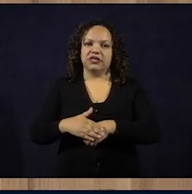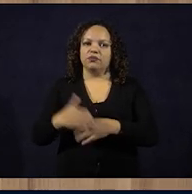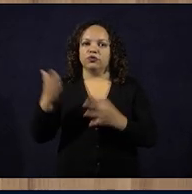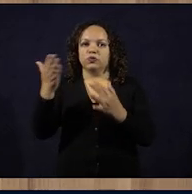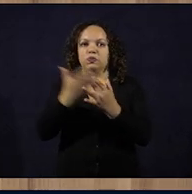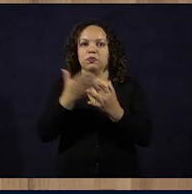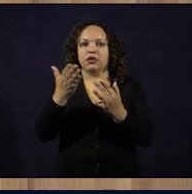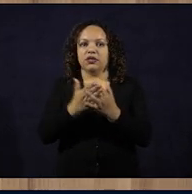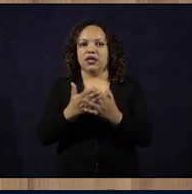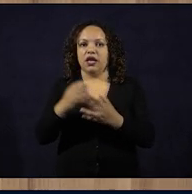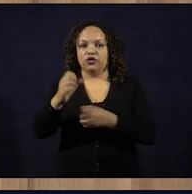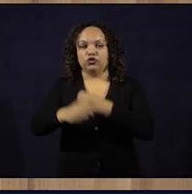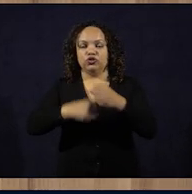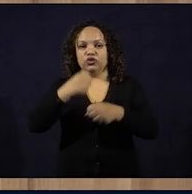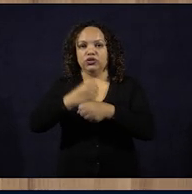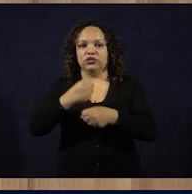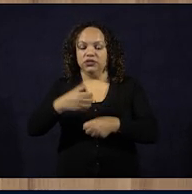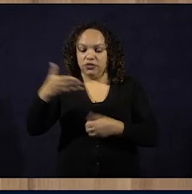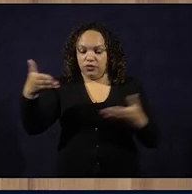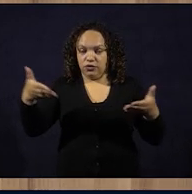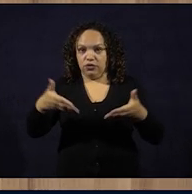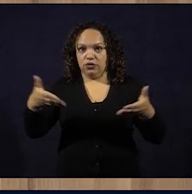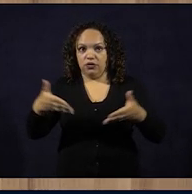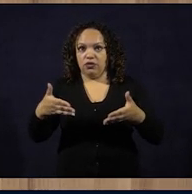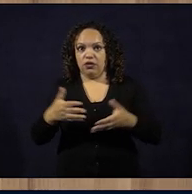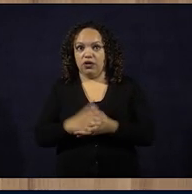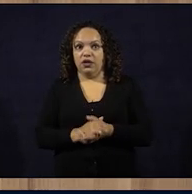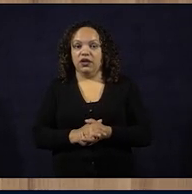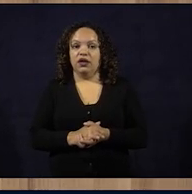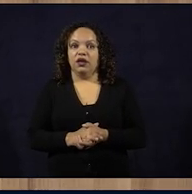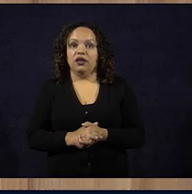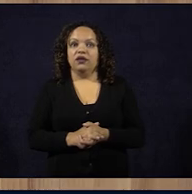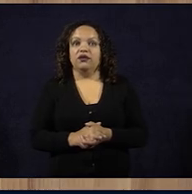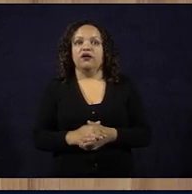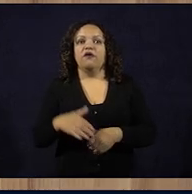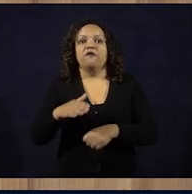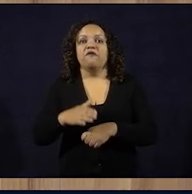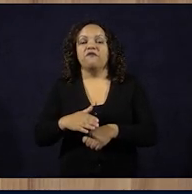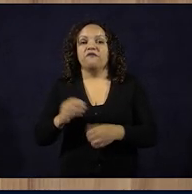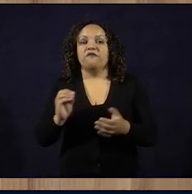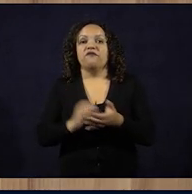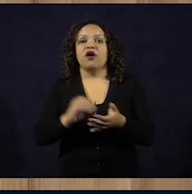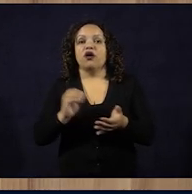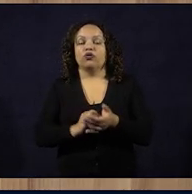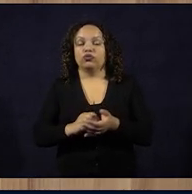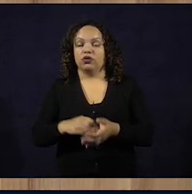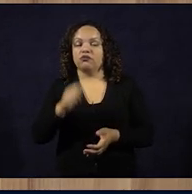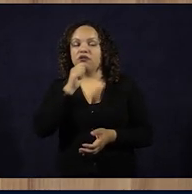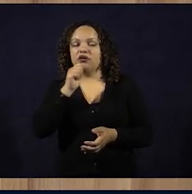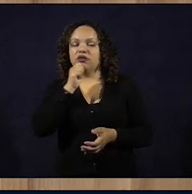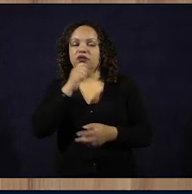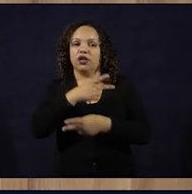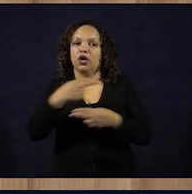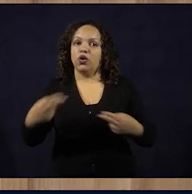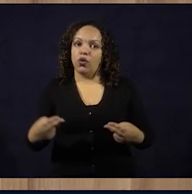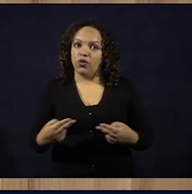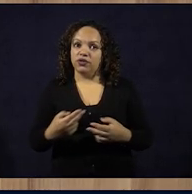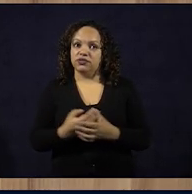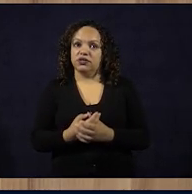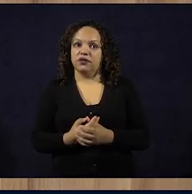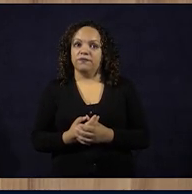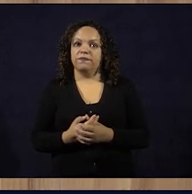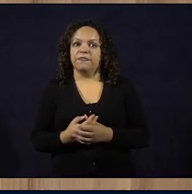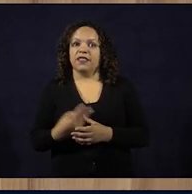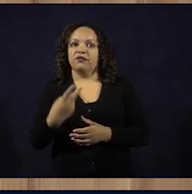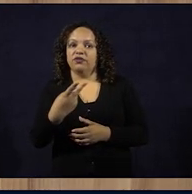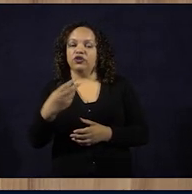e Vale salientar que as redes não estão ainda otimizadas só a partir de 29 de Novembro que você vai ter